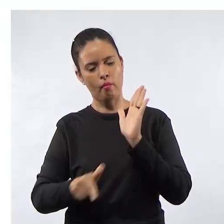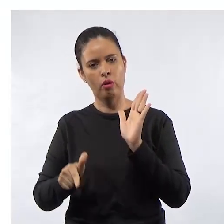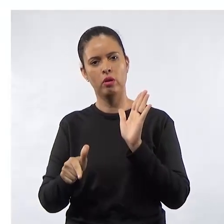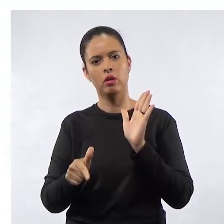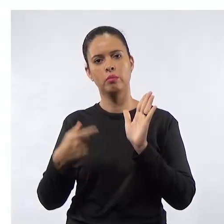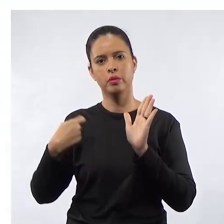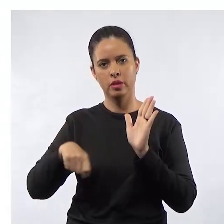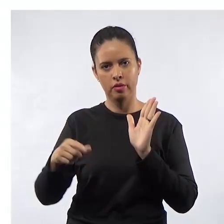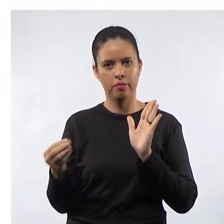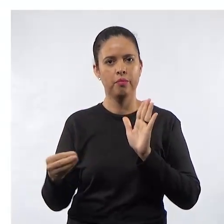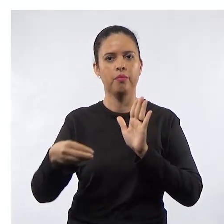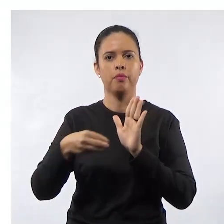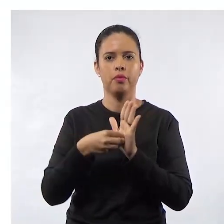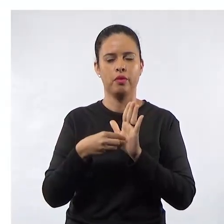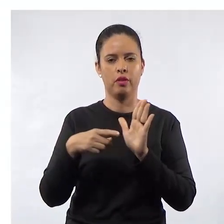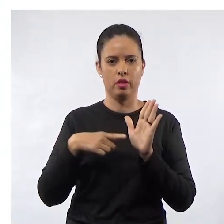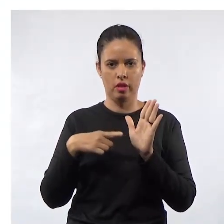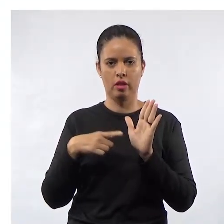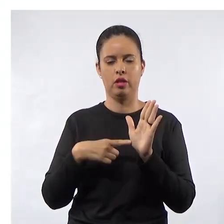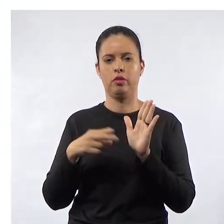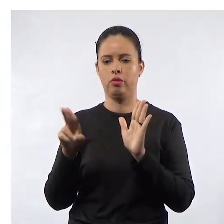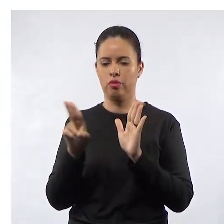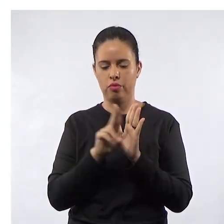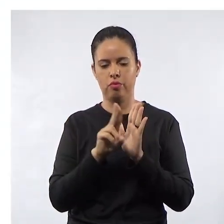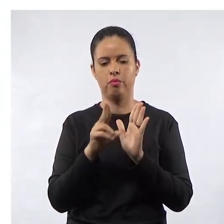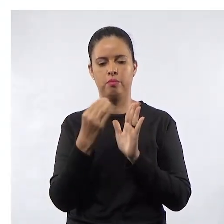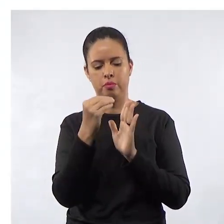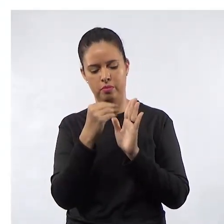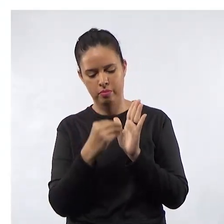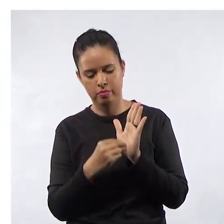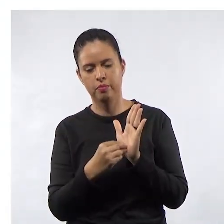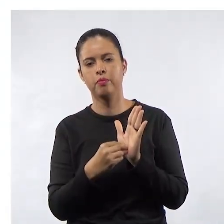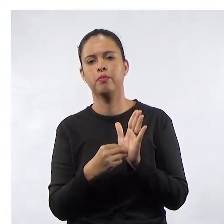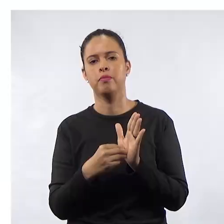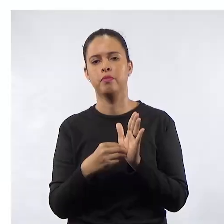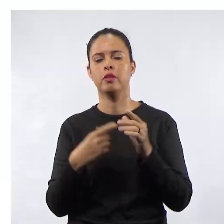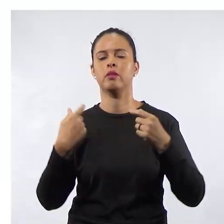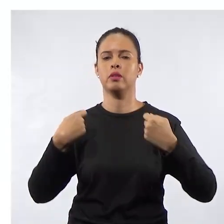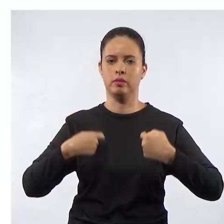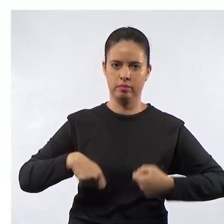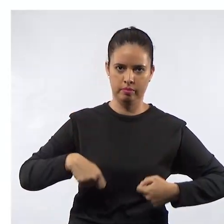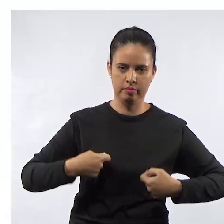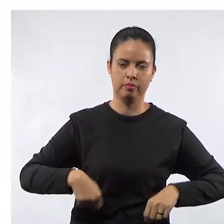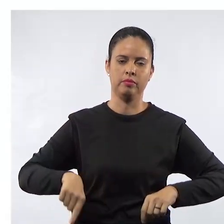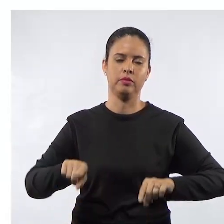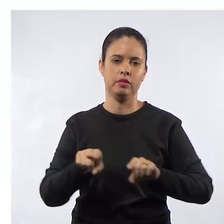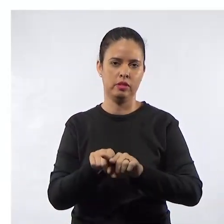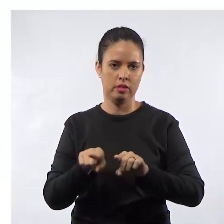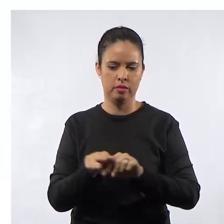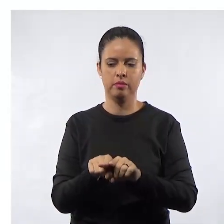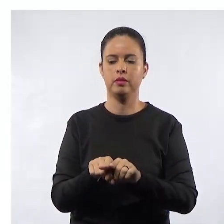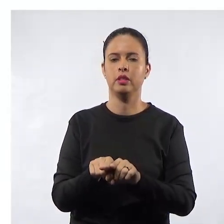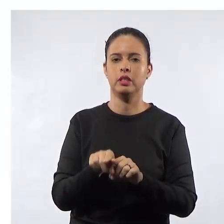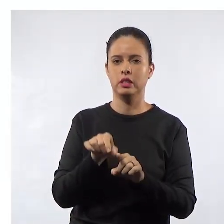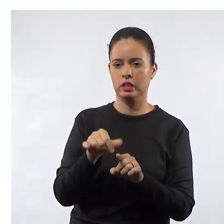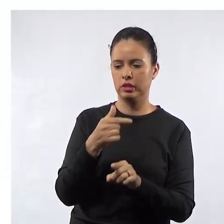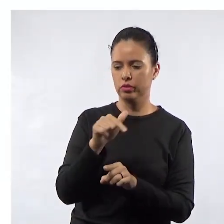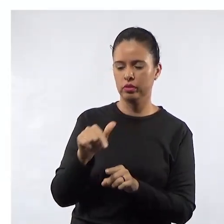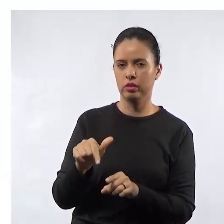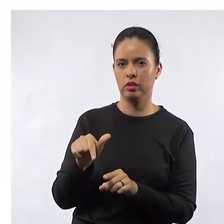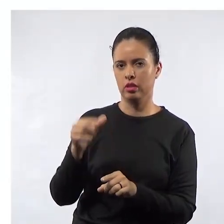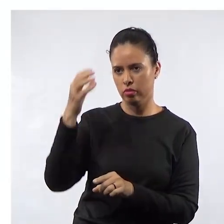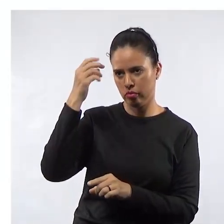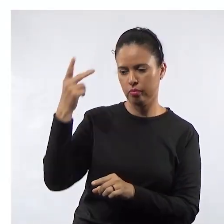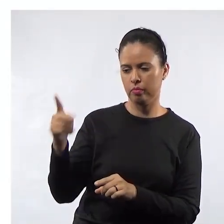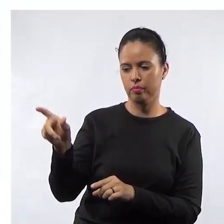do produtor, do construtor ou do importador, né? Então, se não tem identificação clara, também pode sobrar aí para o comerciante,